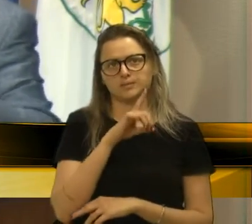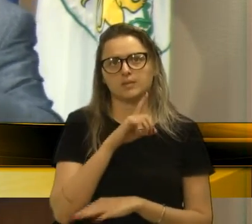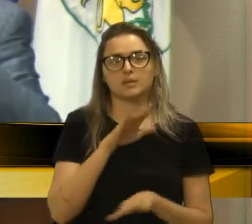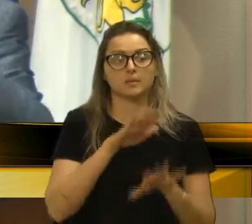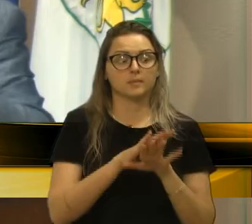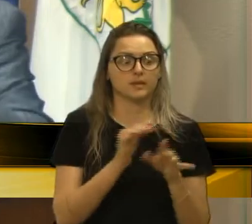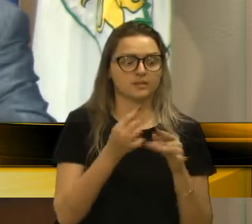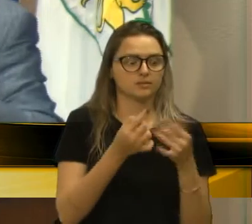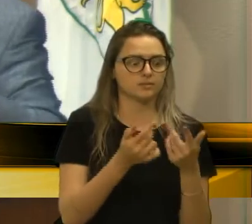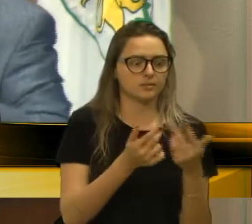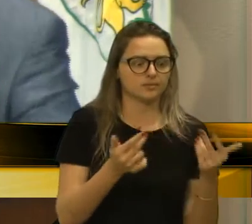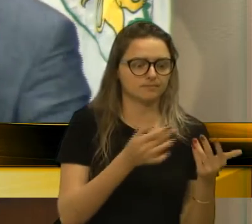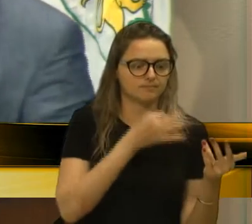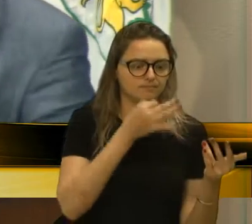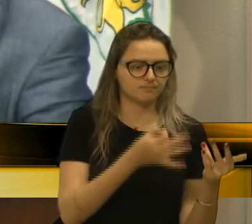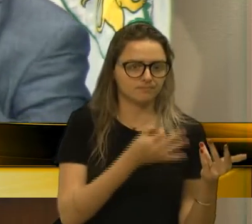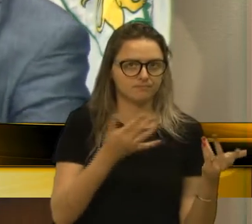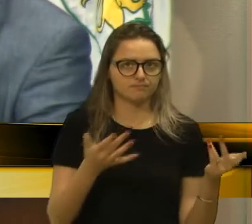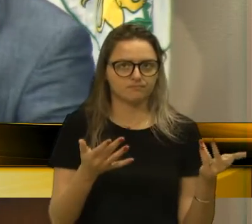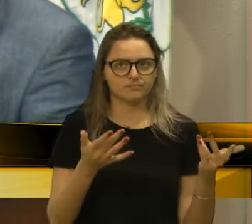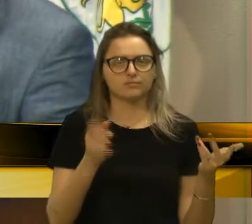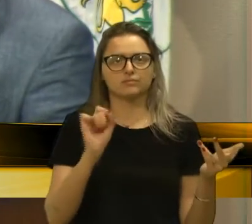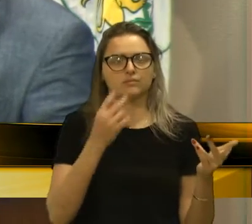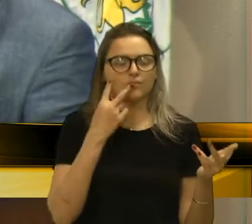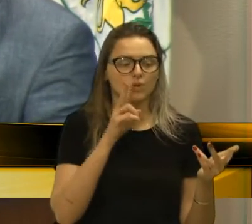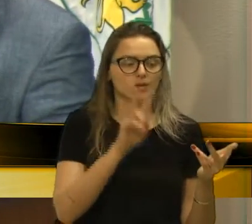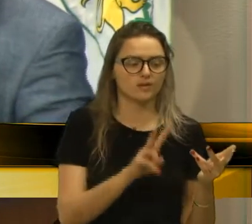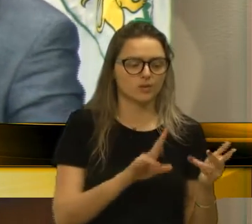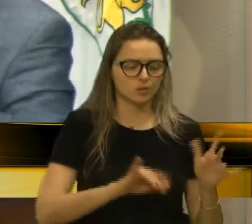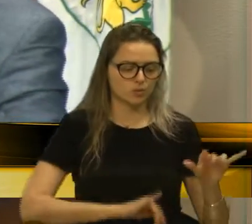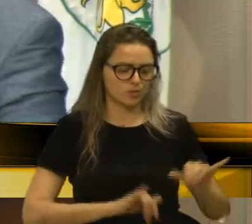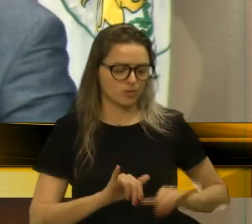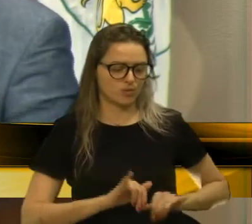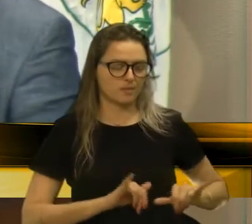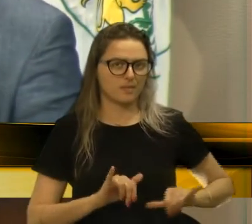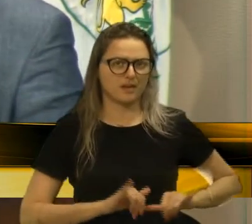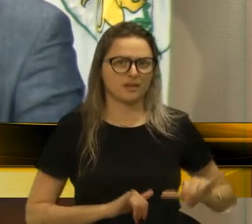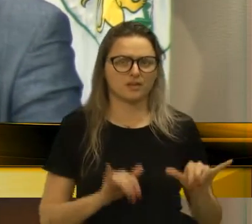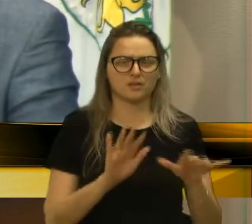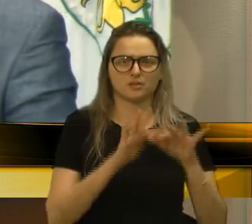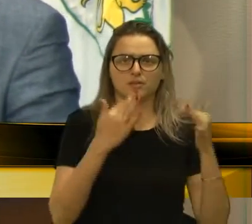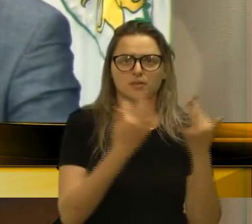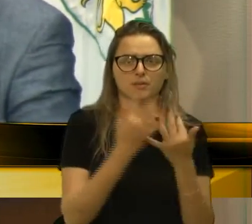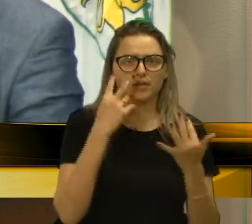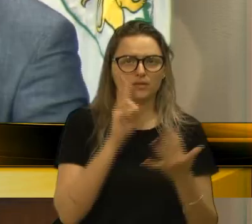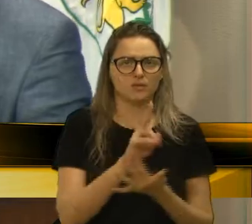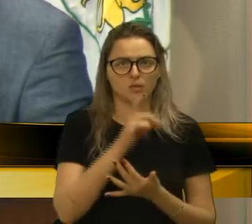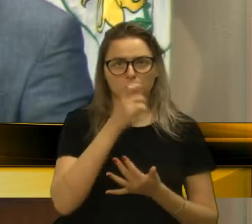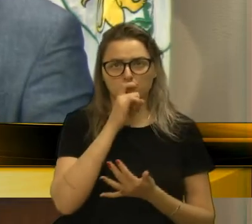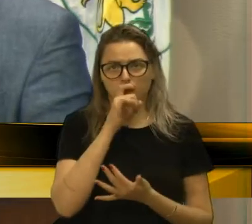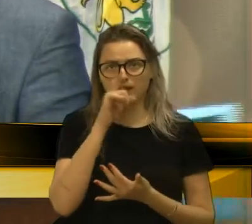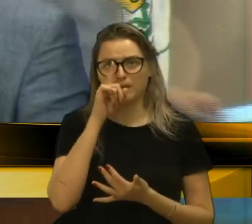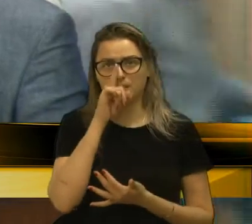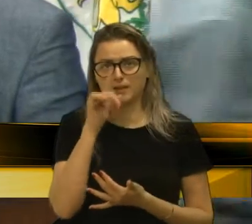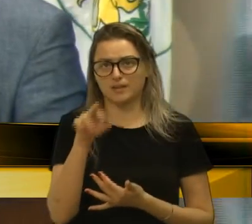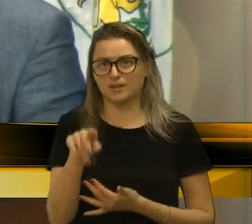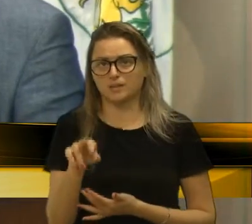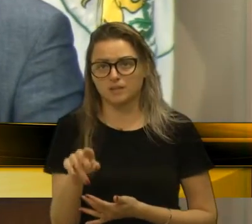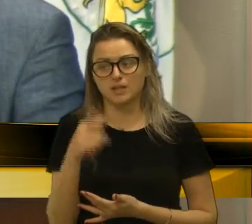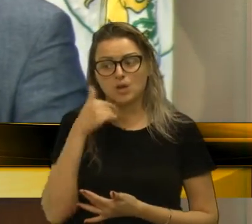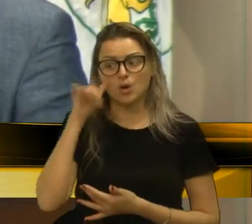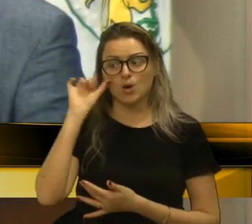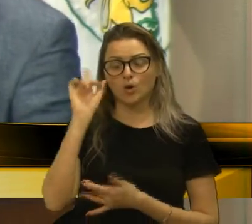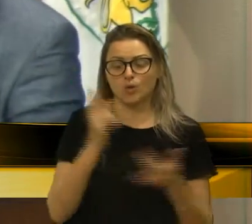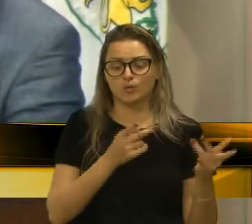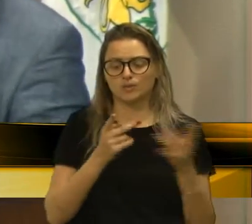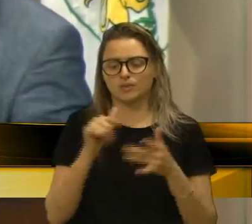uma tragédia, uma fatalidade, enfim, a gente vê a dor da família, a gente sentiu a dor do pai, da irmã, da mãe, enfim, ontem no